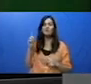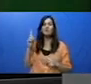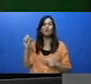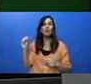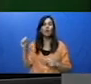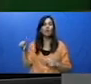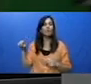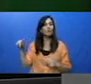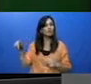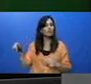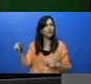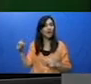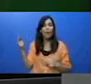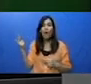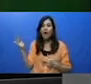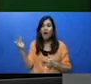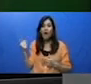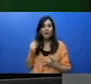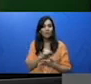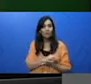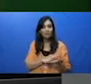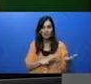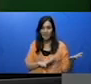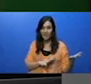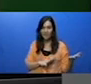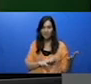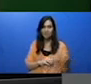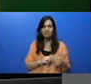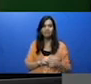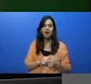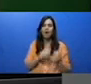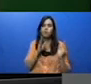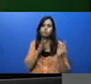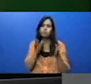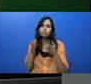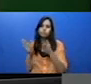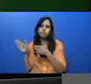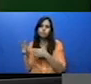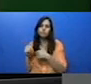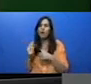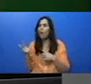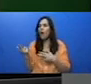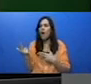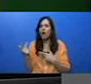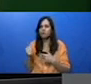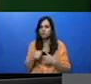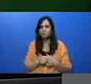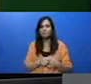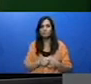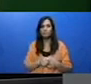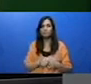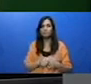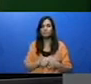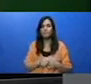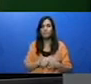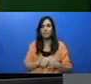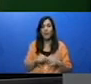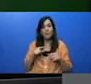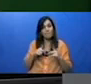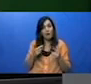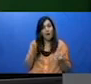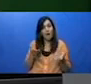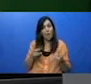página 198, mesmo tipo de atividade. Nós vamos decompor Olha lá, os mesmos que nós descobrimos ali na